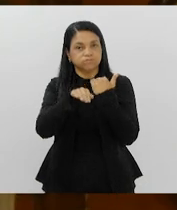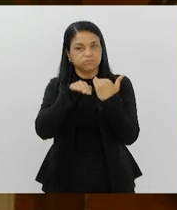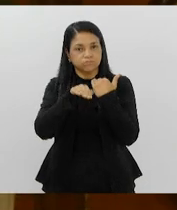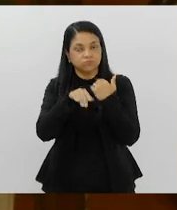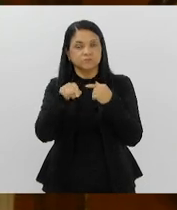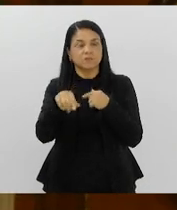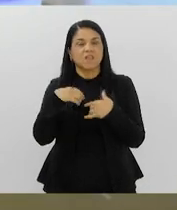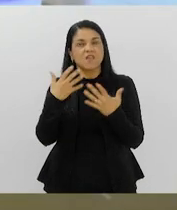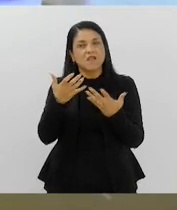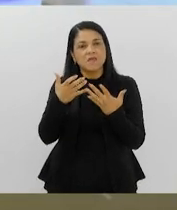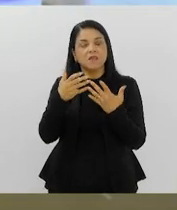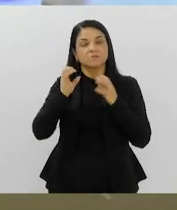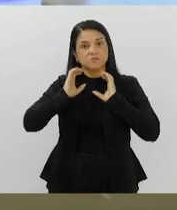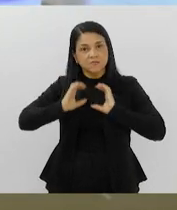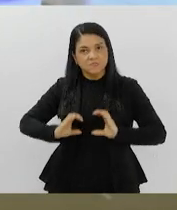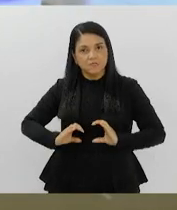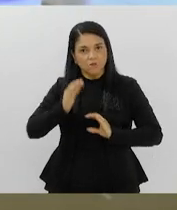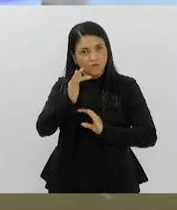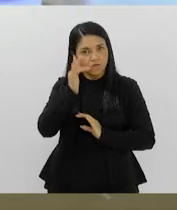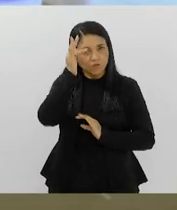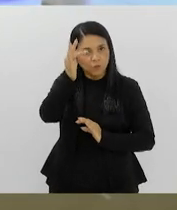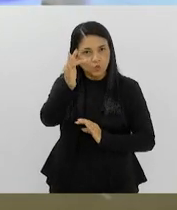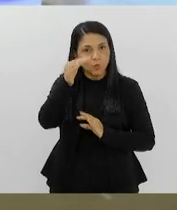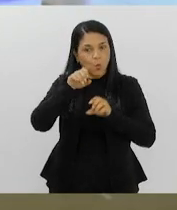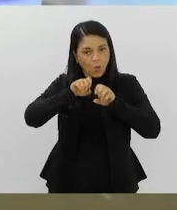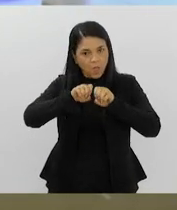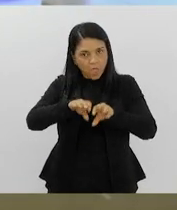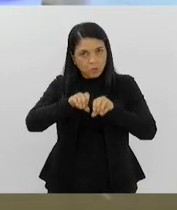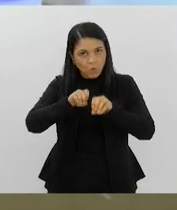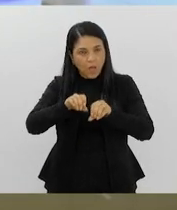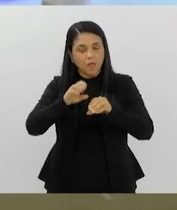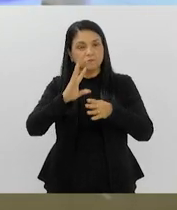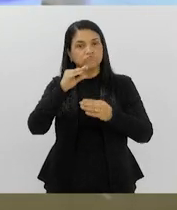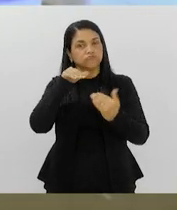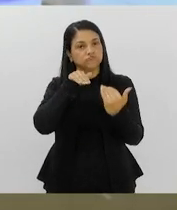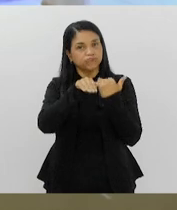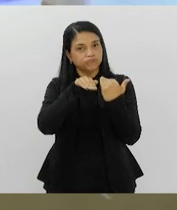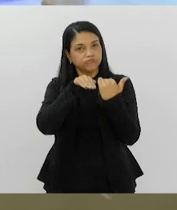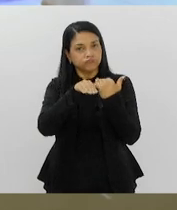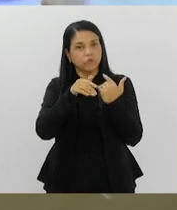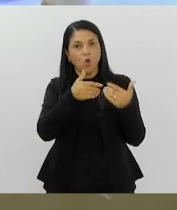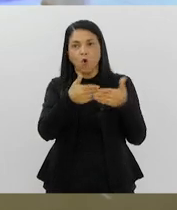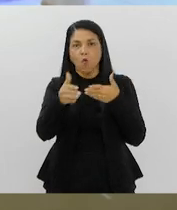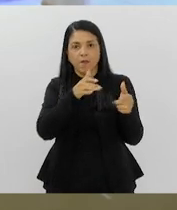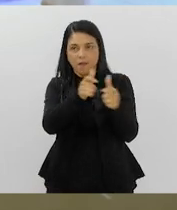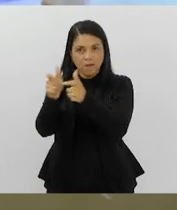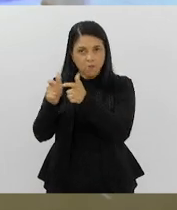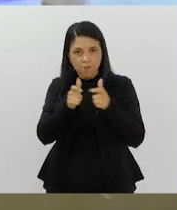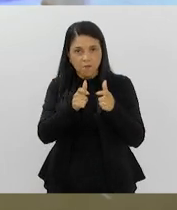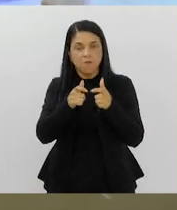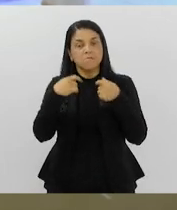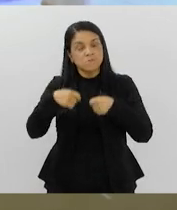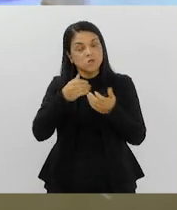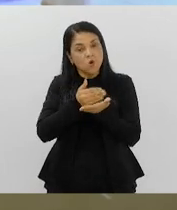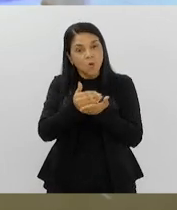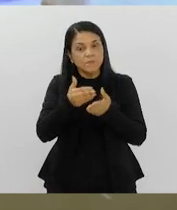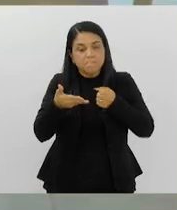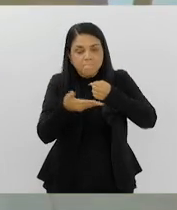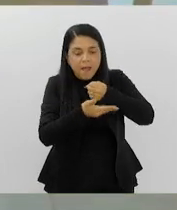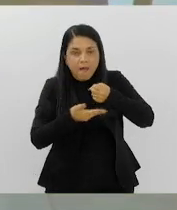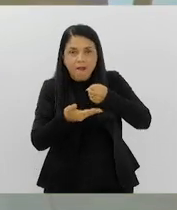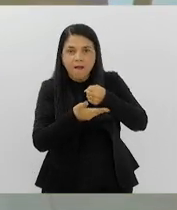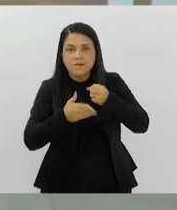queremos ter cidadãos educados no trânsito, em qualquer outro ambiente, nós precisamos começar por essa educação da base, da